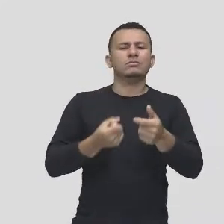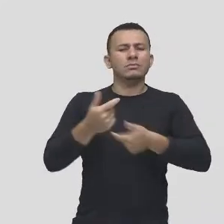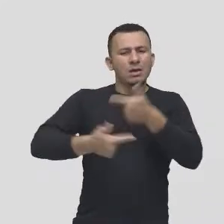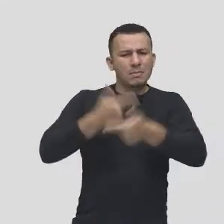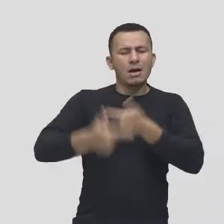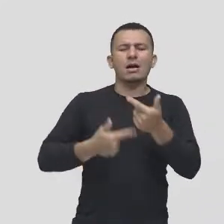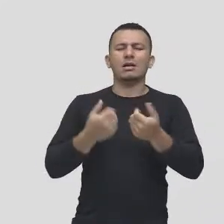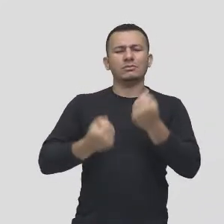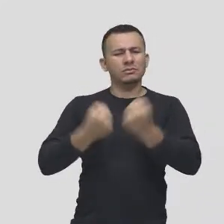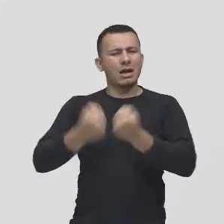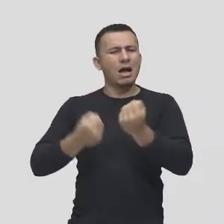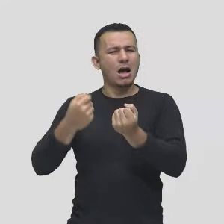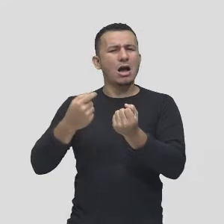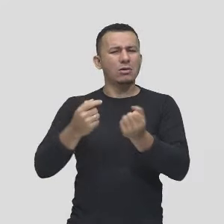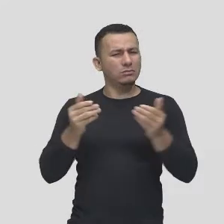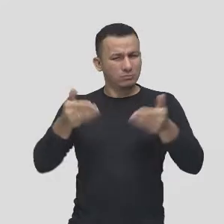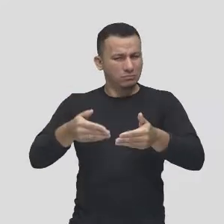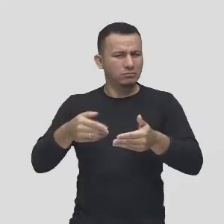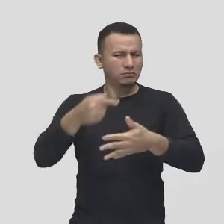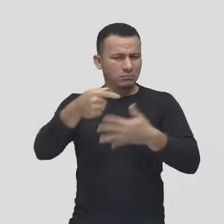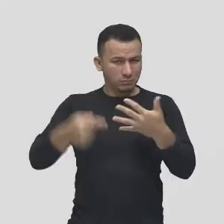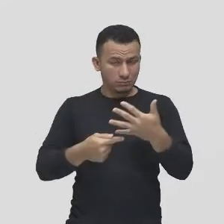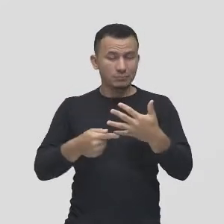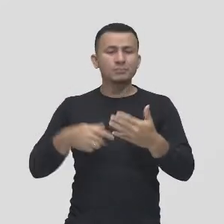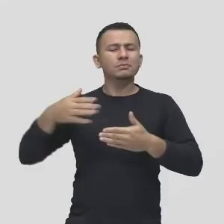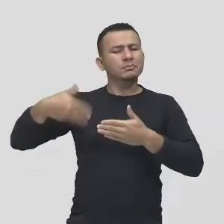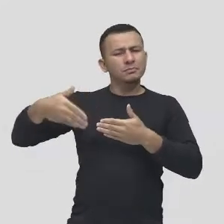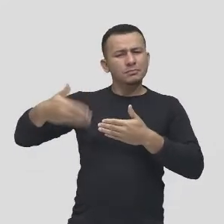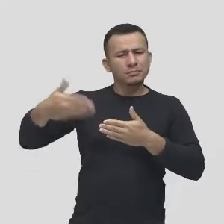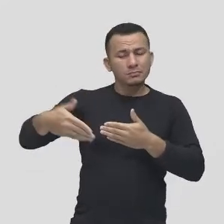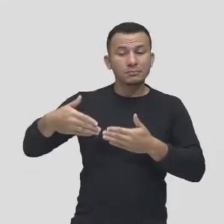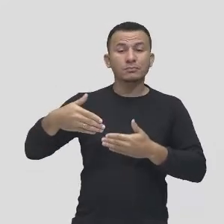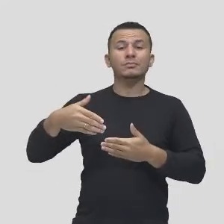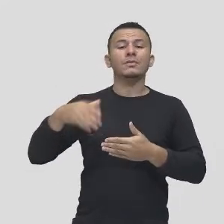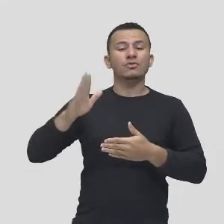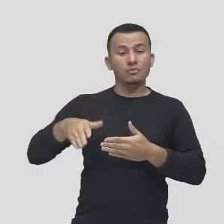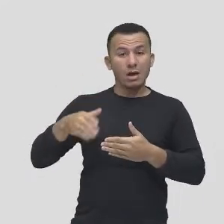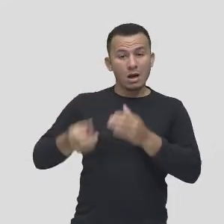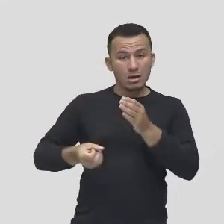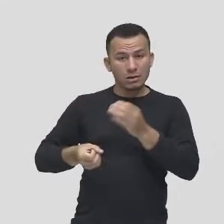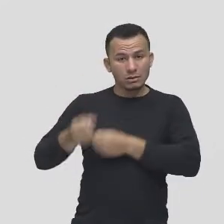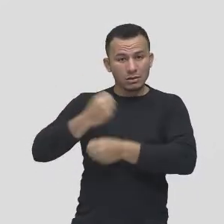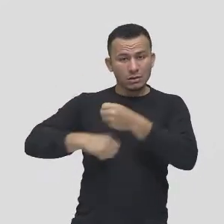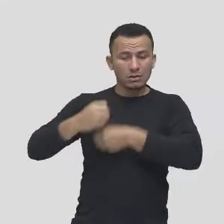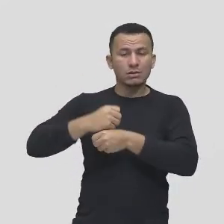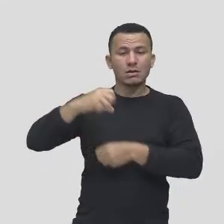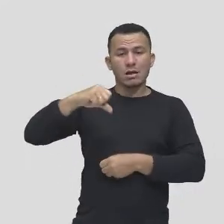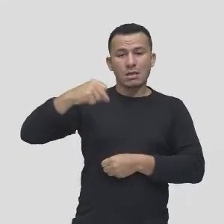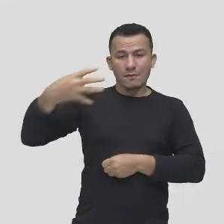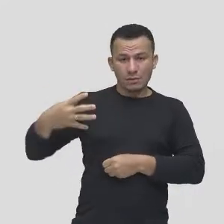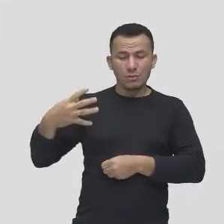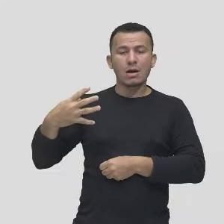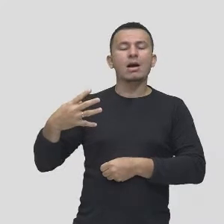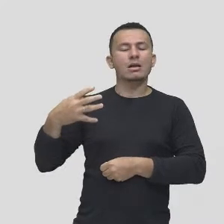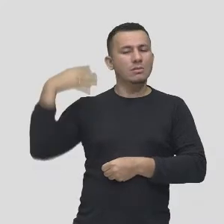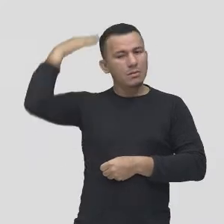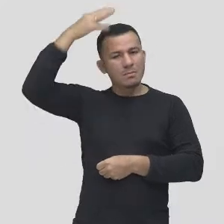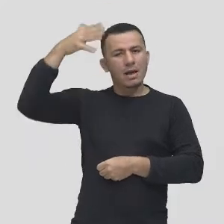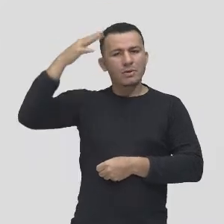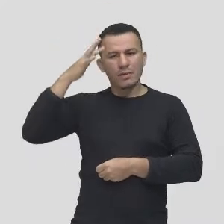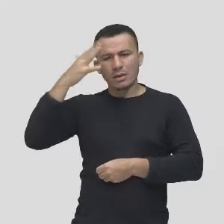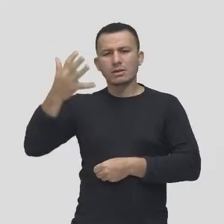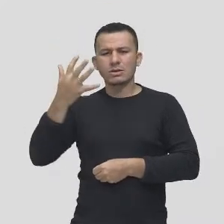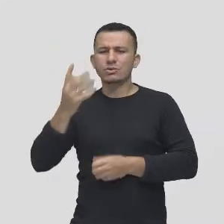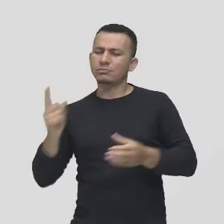acordos específicos, né? E aí foi passando o tempo, e aí em 94 o México entra também nessa jogada, vamos dizer